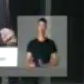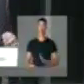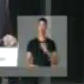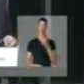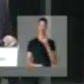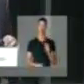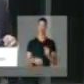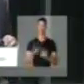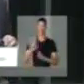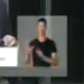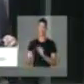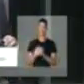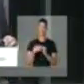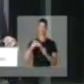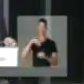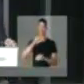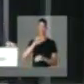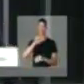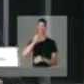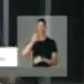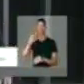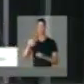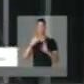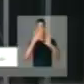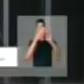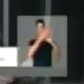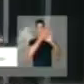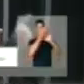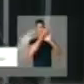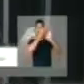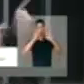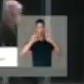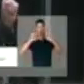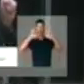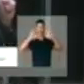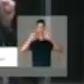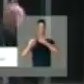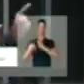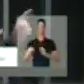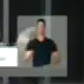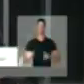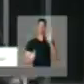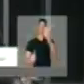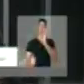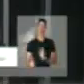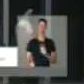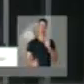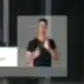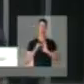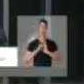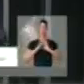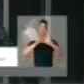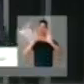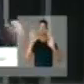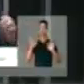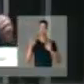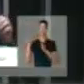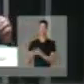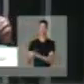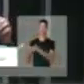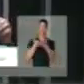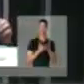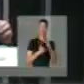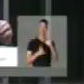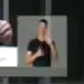que não coloque no mural do seu mandato o certificado do presidente da República que autorizou a importação